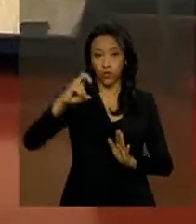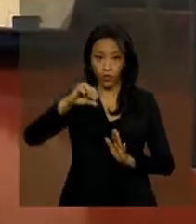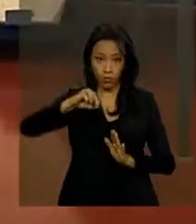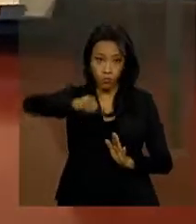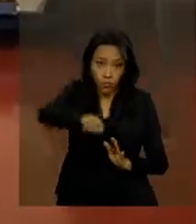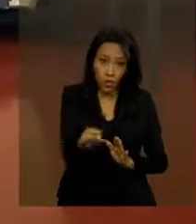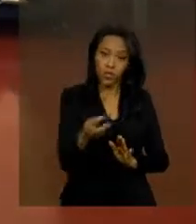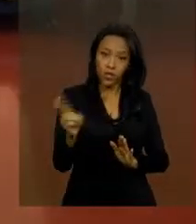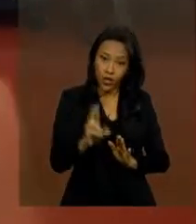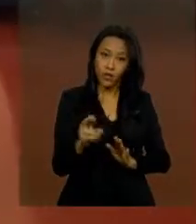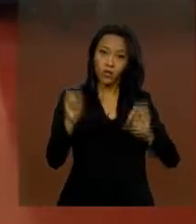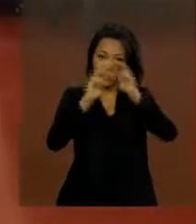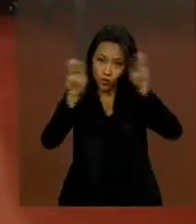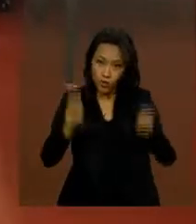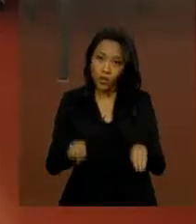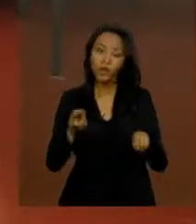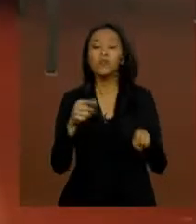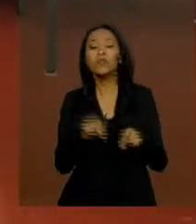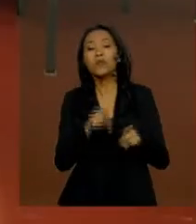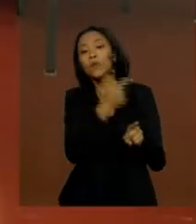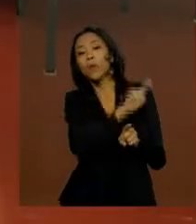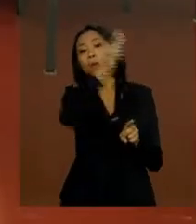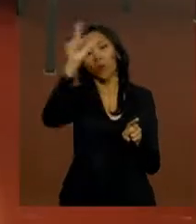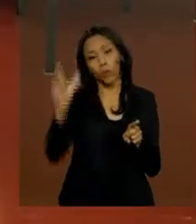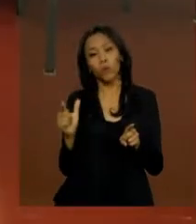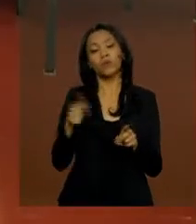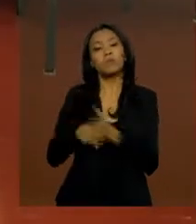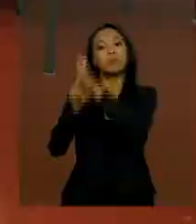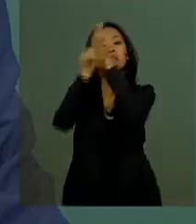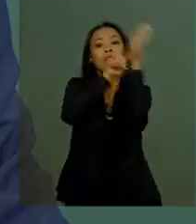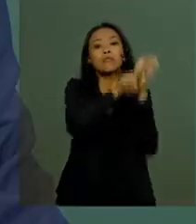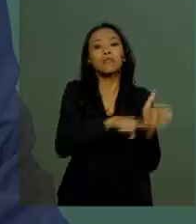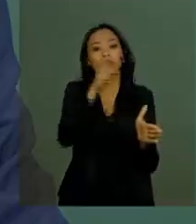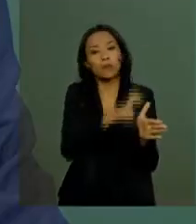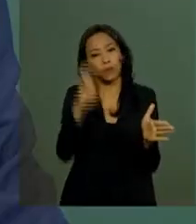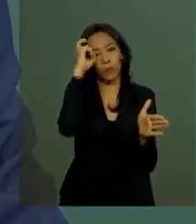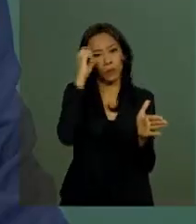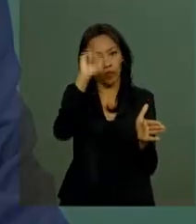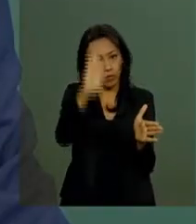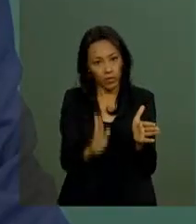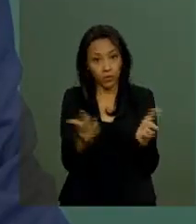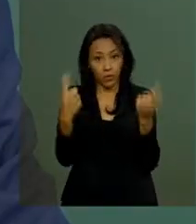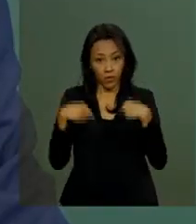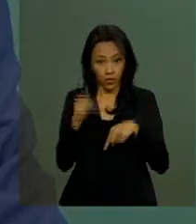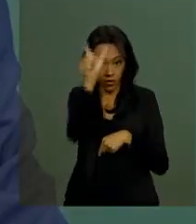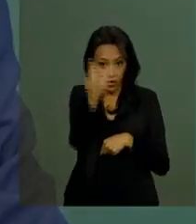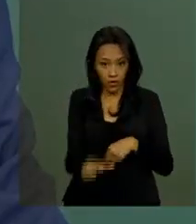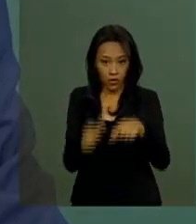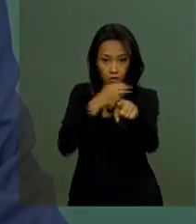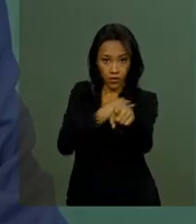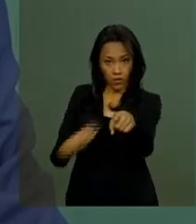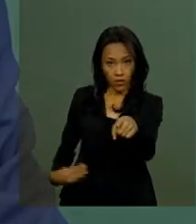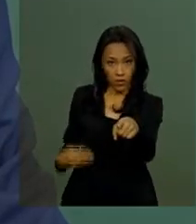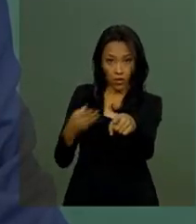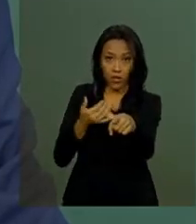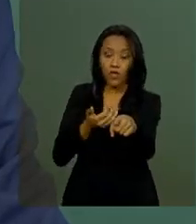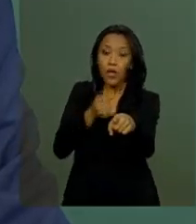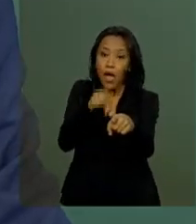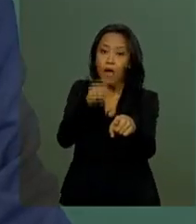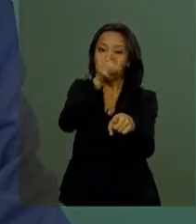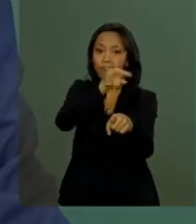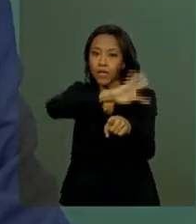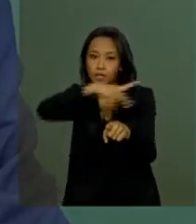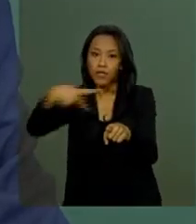museus e instituições de pesquisas e cultura de todo o país para diogo oliveira presidente do bnds os